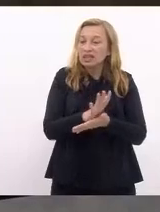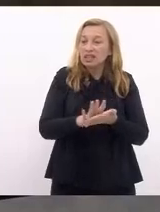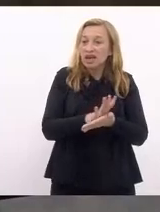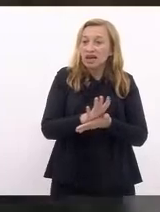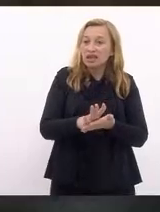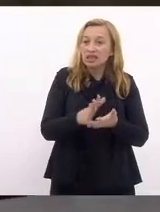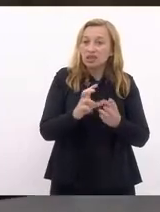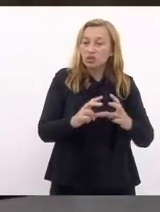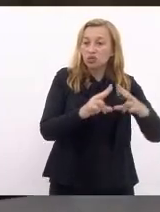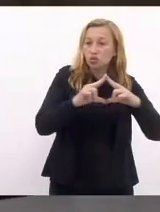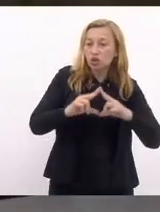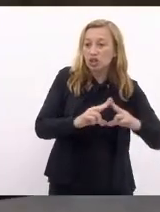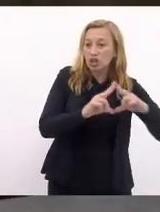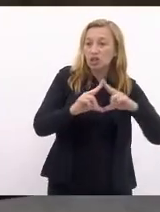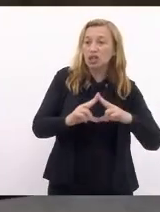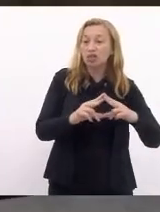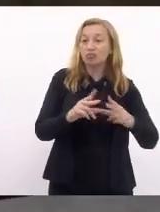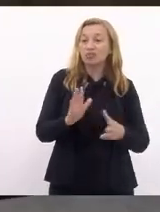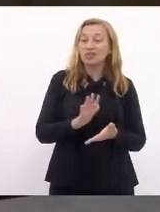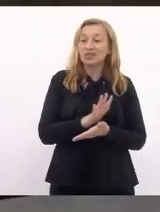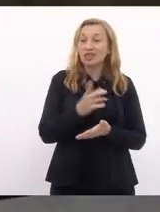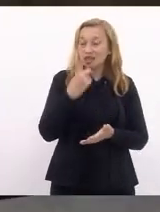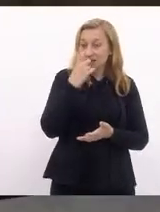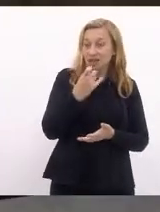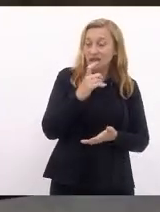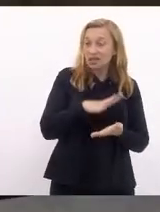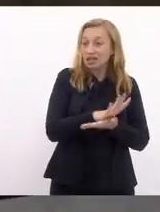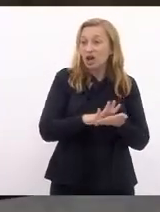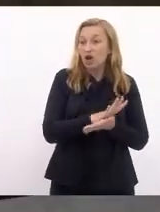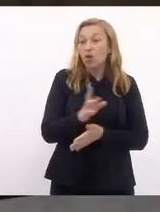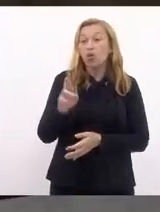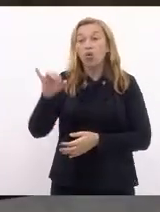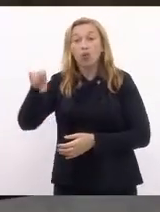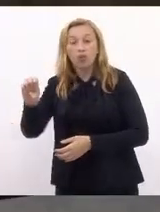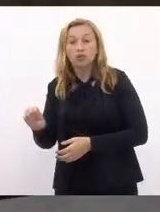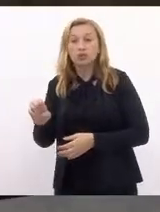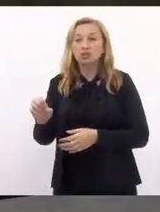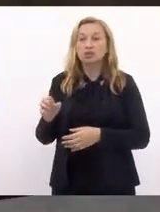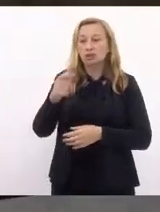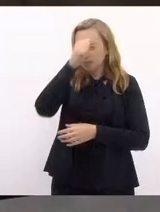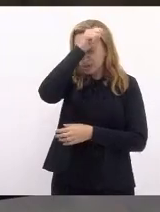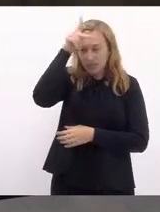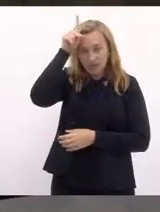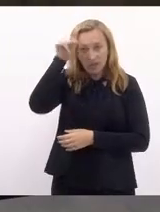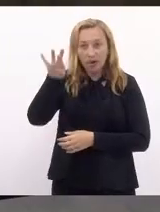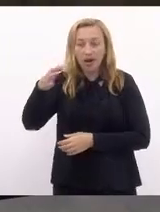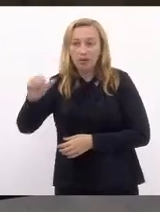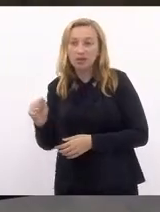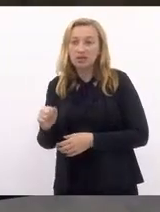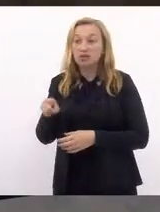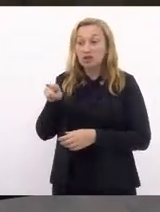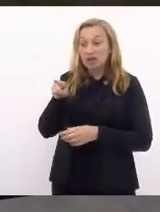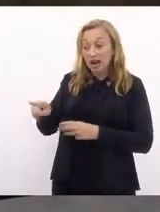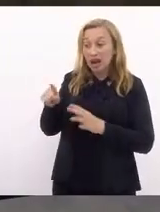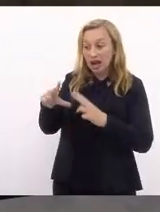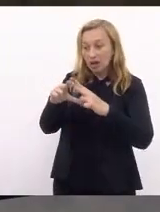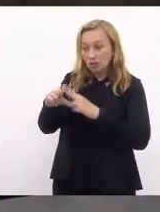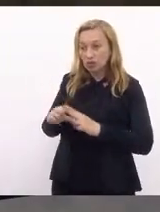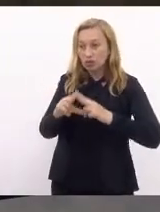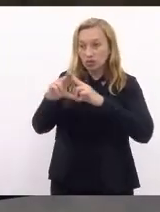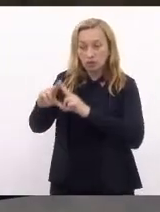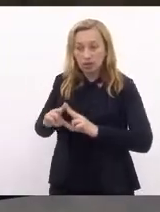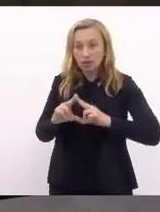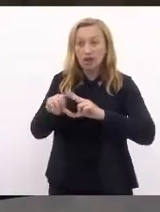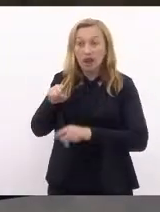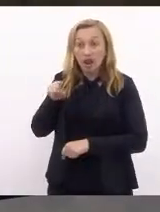coletar o lixo e aí nós conseguimos que o Rodrigo e o prefeito de Barra Mansa fosse coletar o lixo lá mandasse o